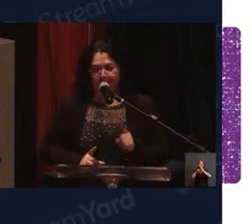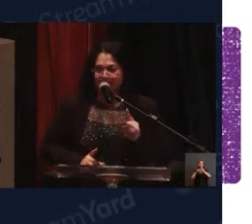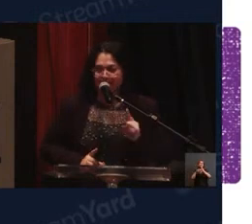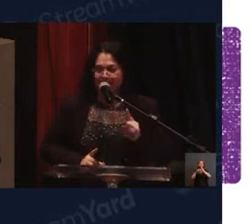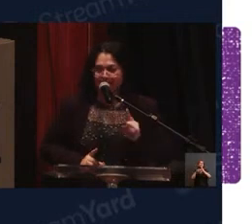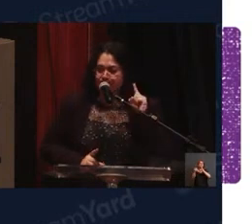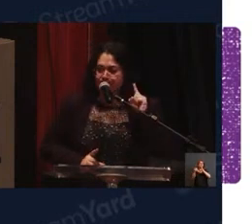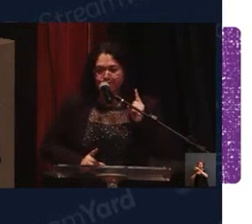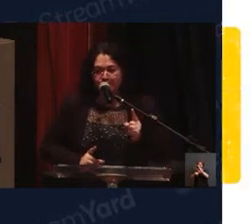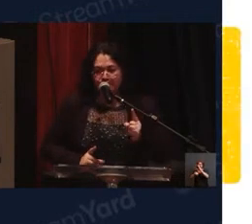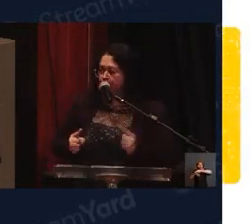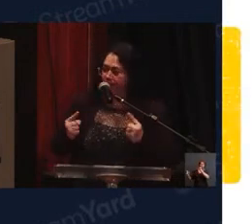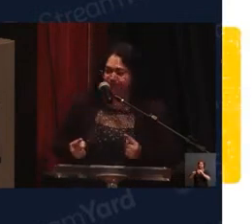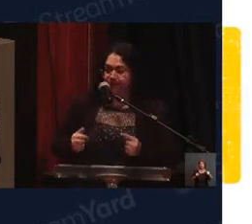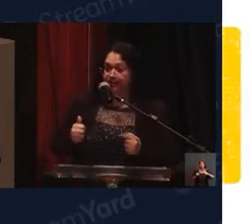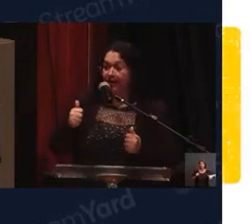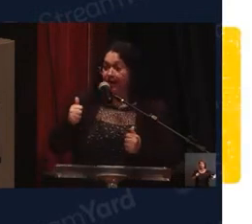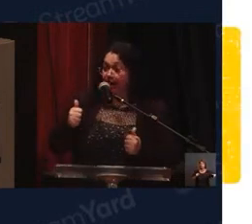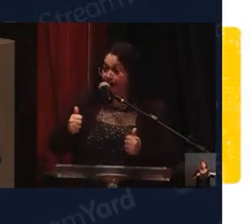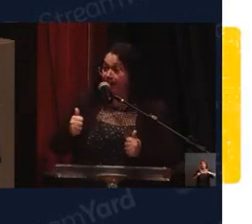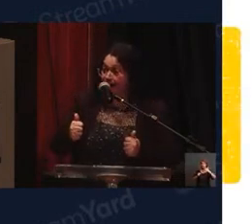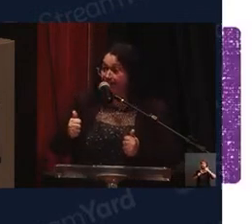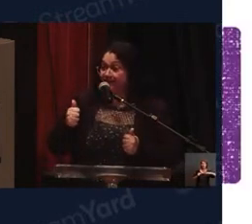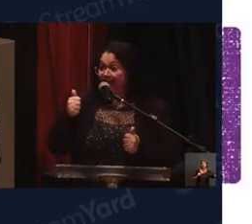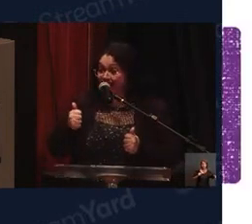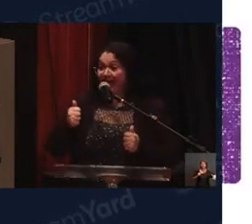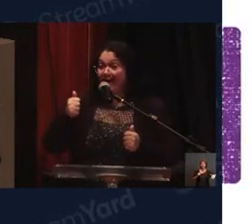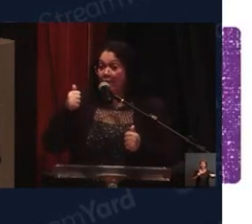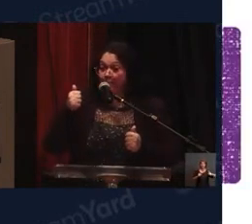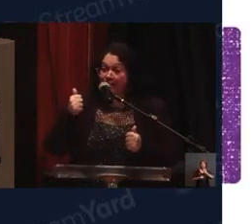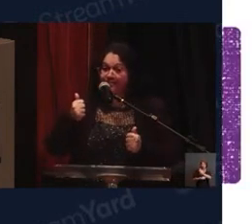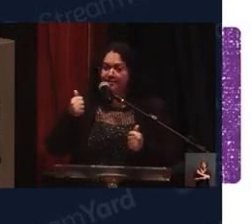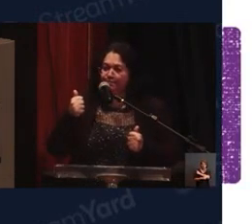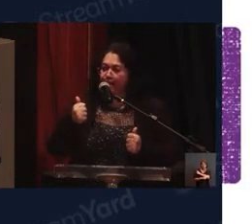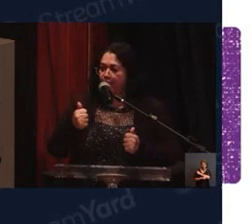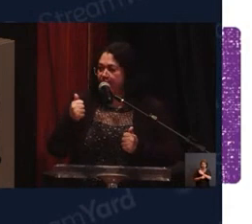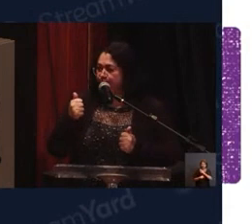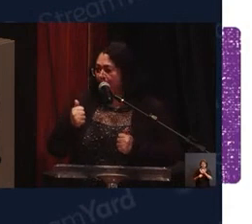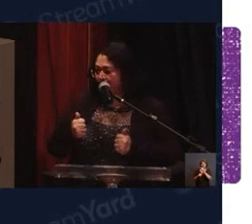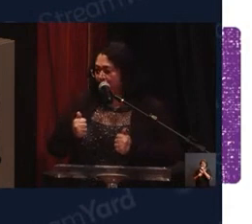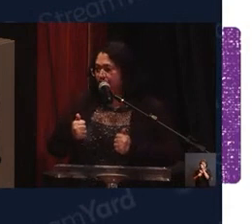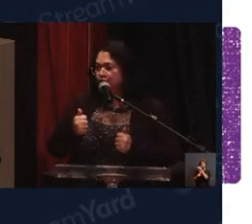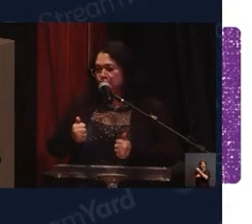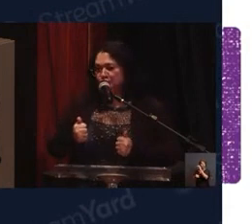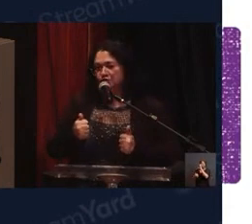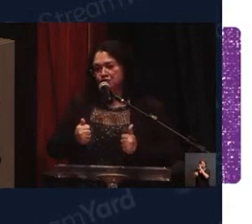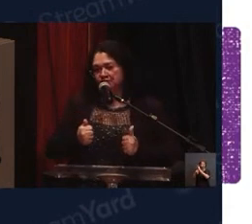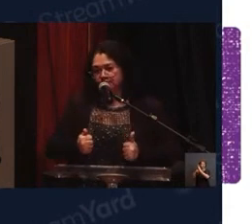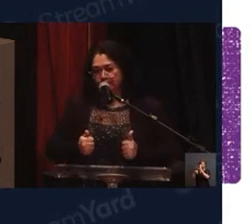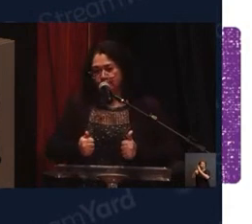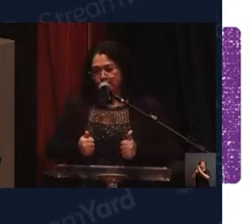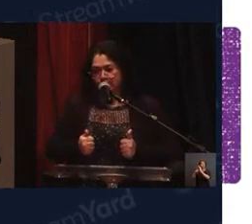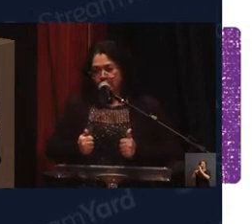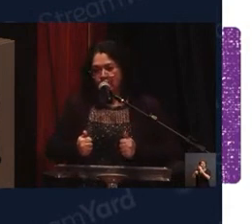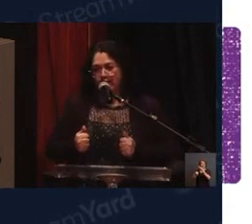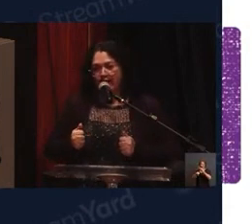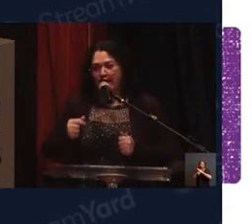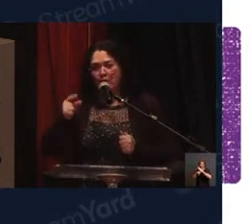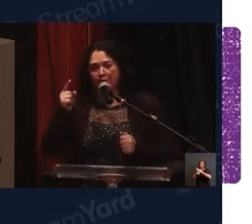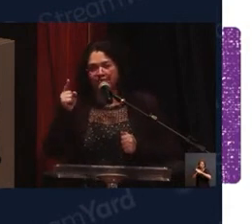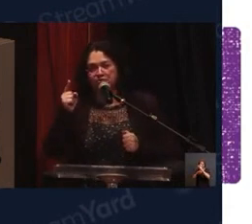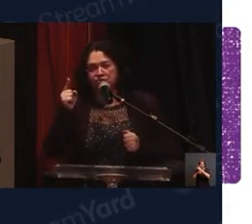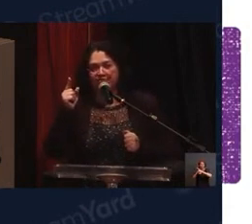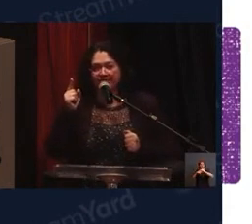de aprendizagem. Aliás, lá é o principal espaço de discussão, porque